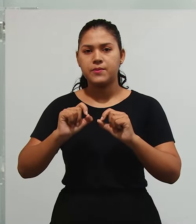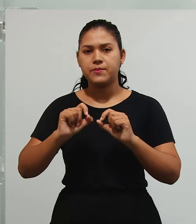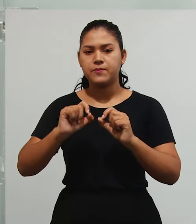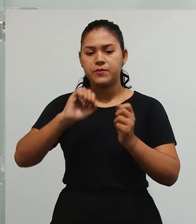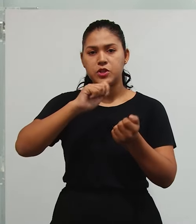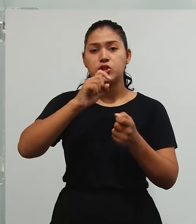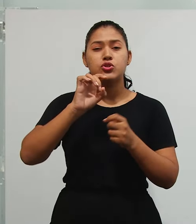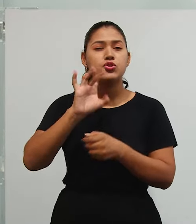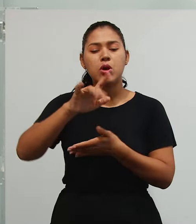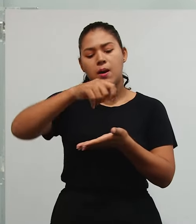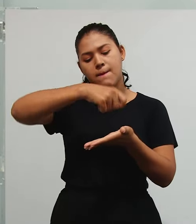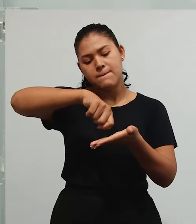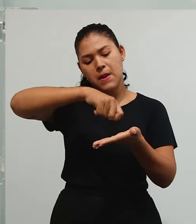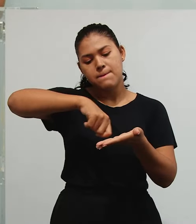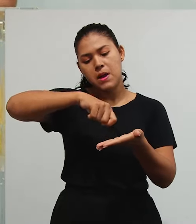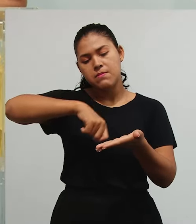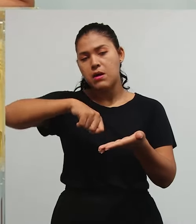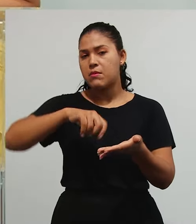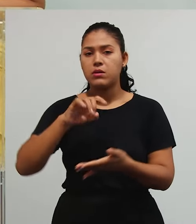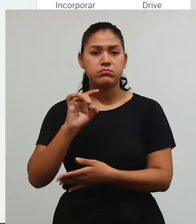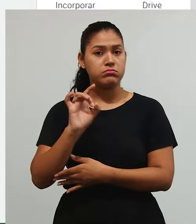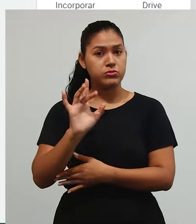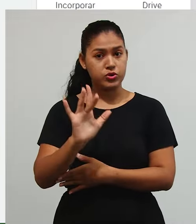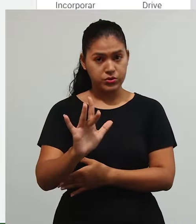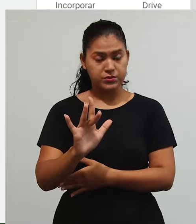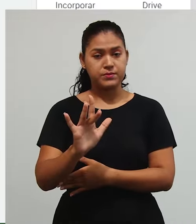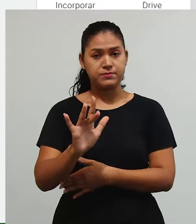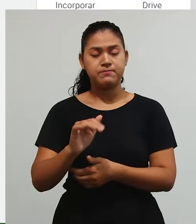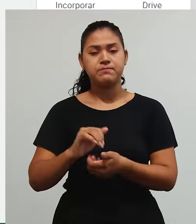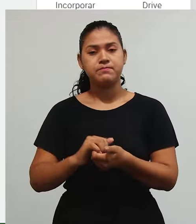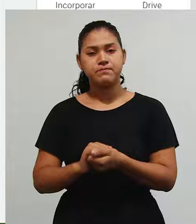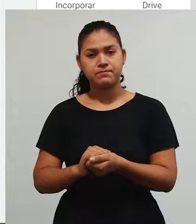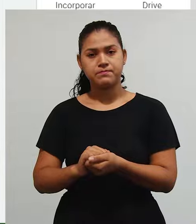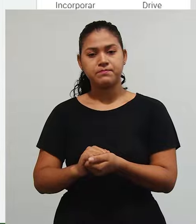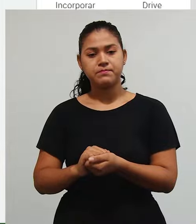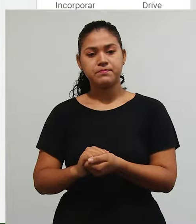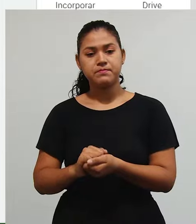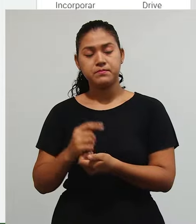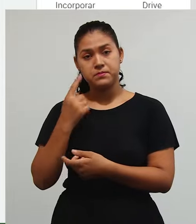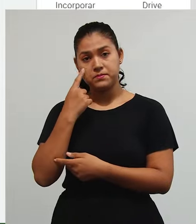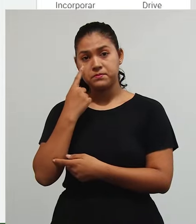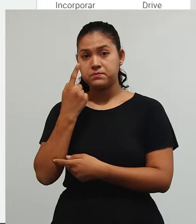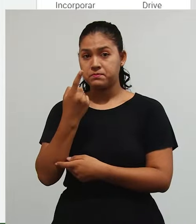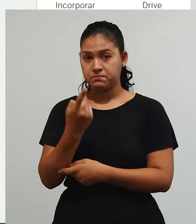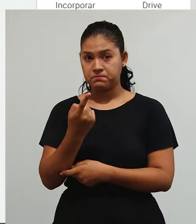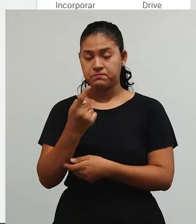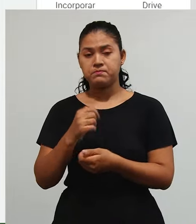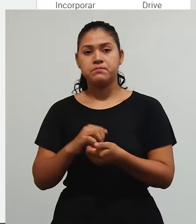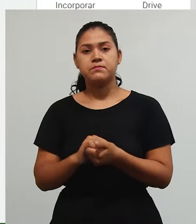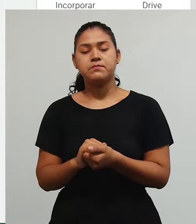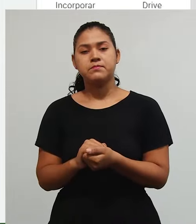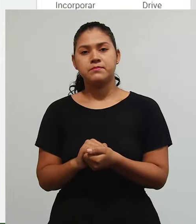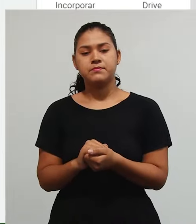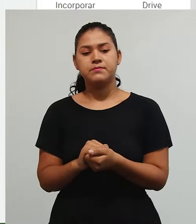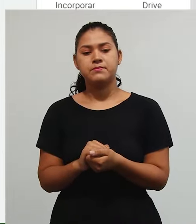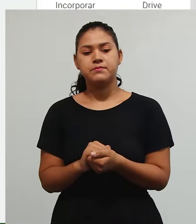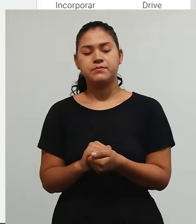o poema, tá? Então, aqui você vai, vou deixar registrado, redação